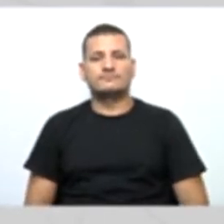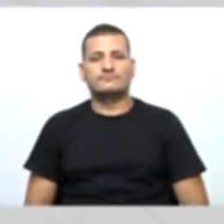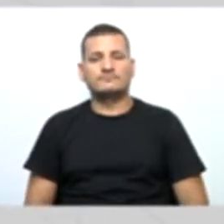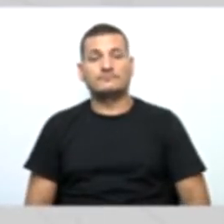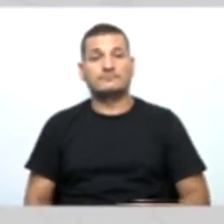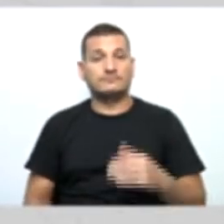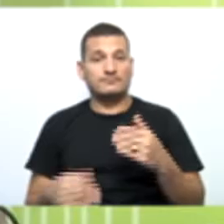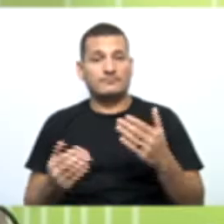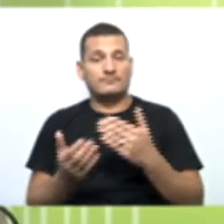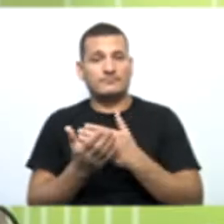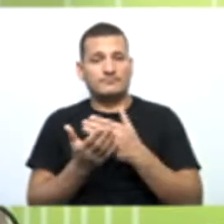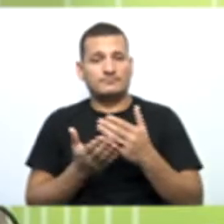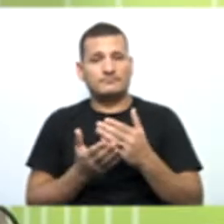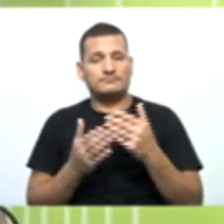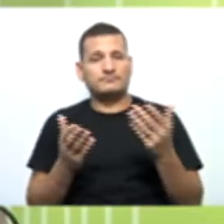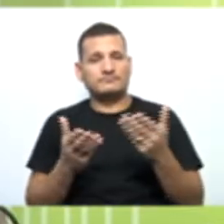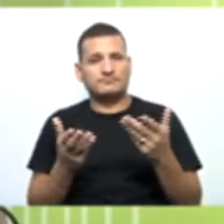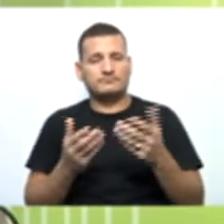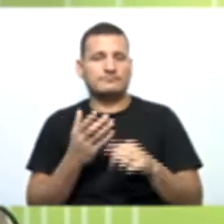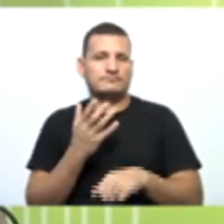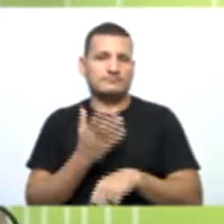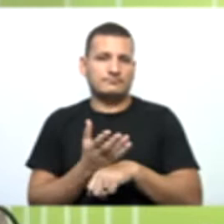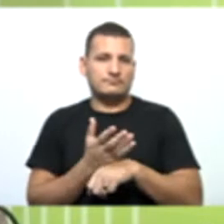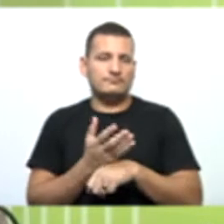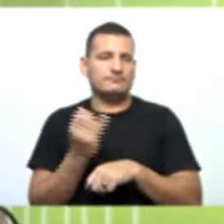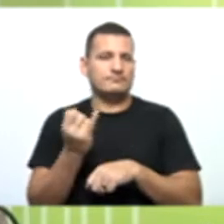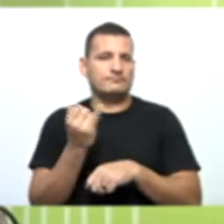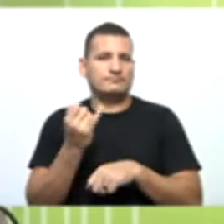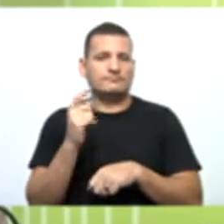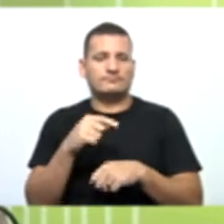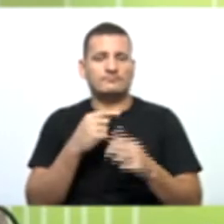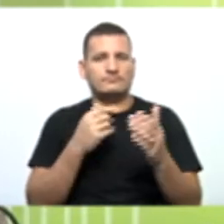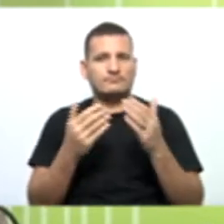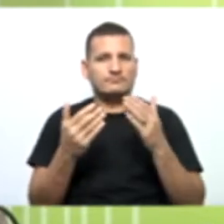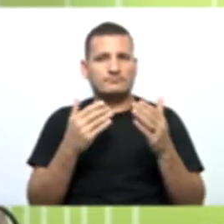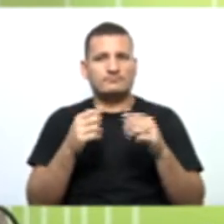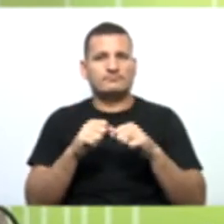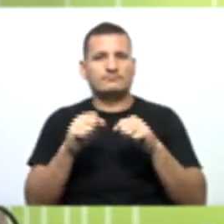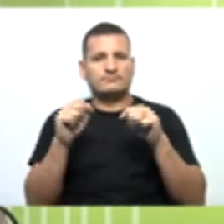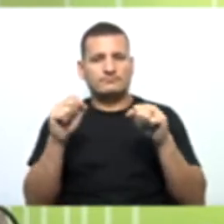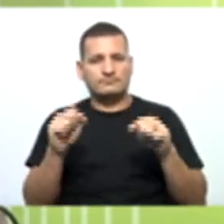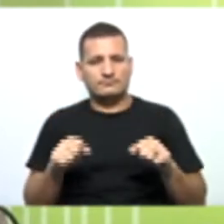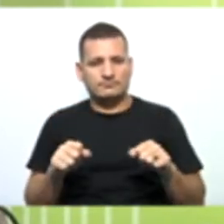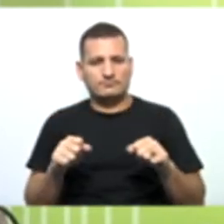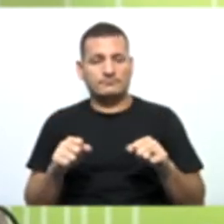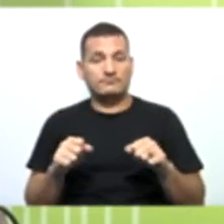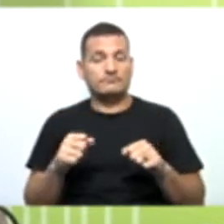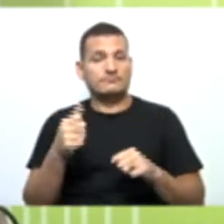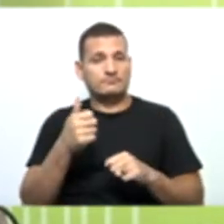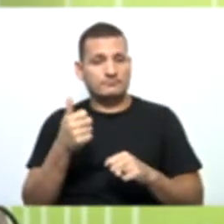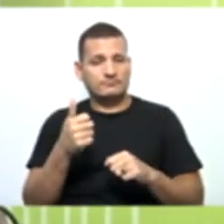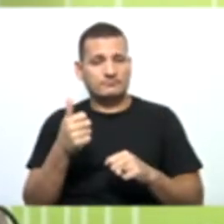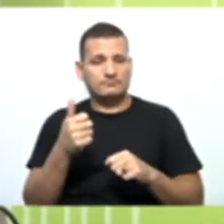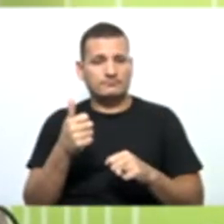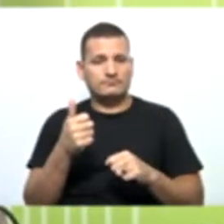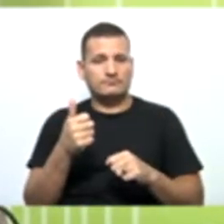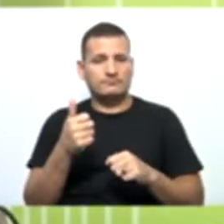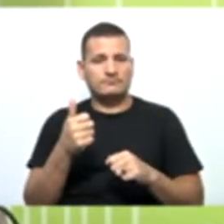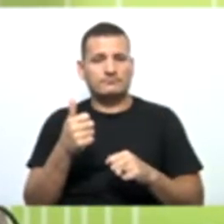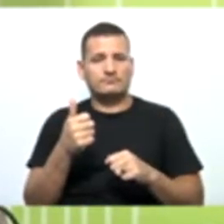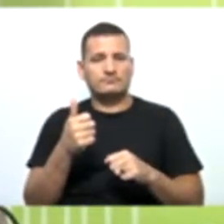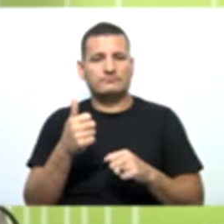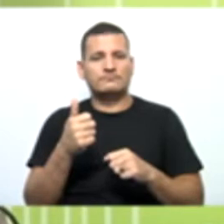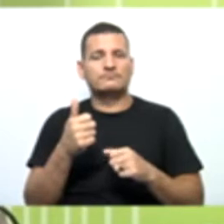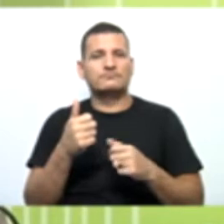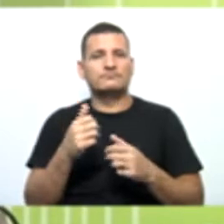vamos iniciar uma disciplina muito importante, que é análise de sistemas. Análise de sistema 1. Então, o